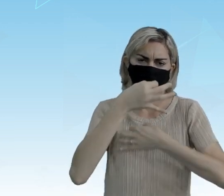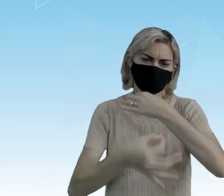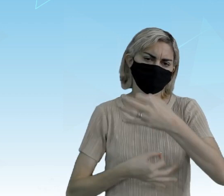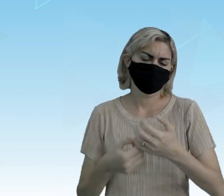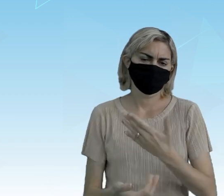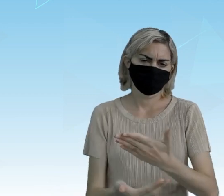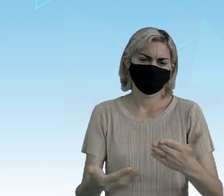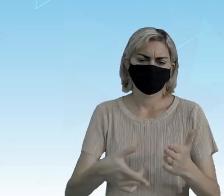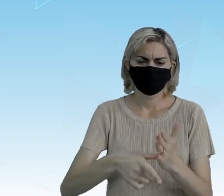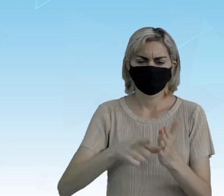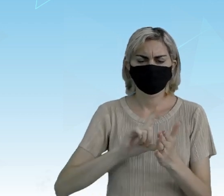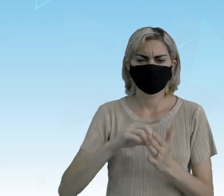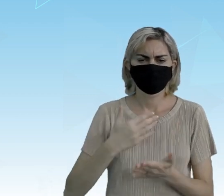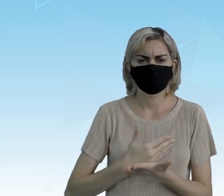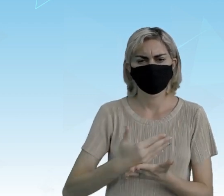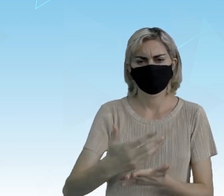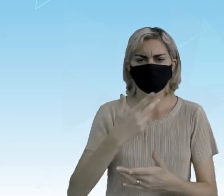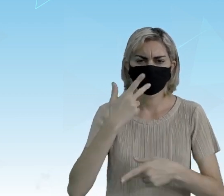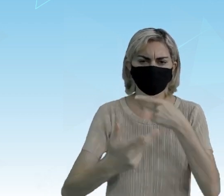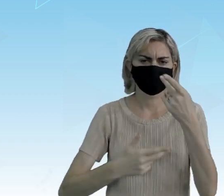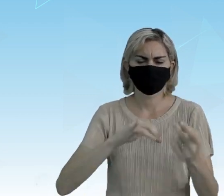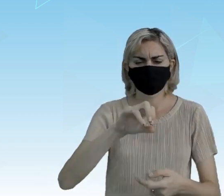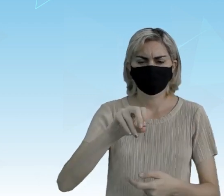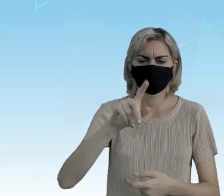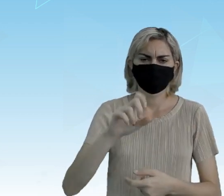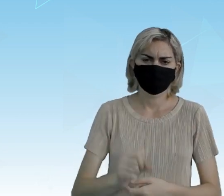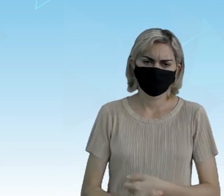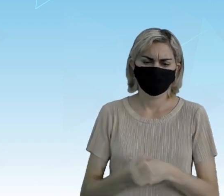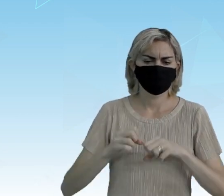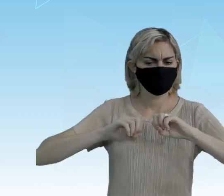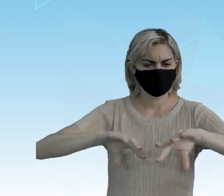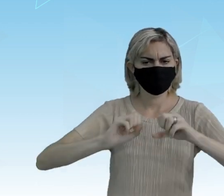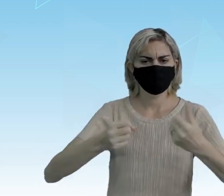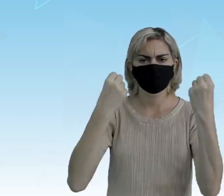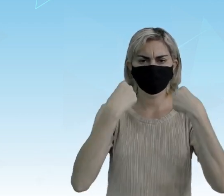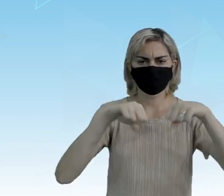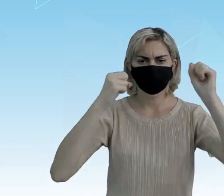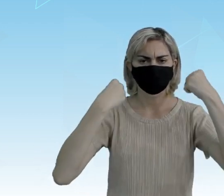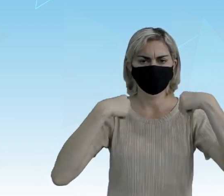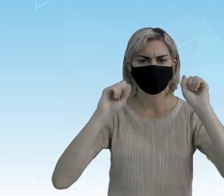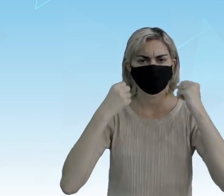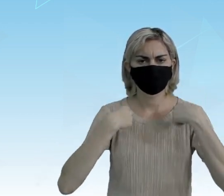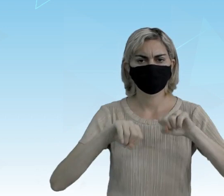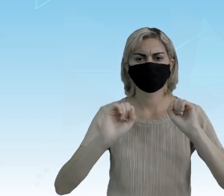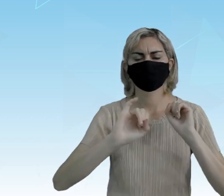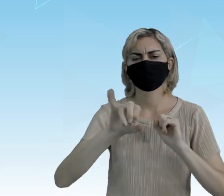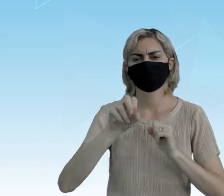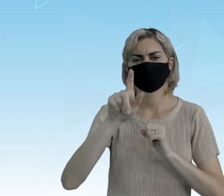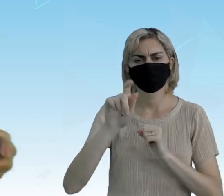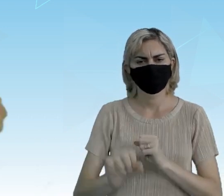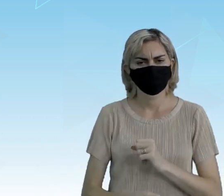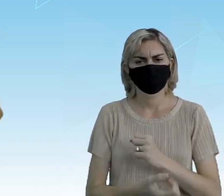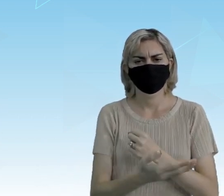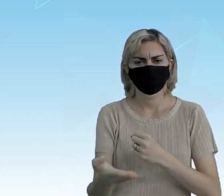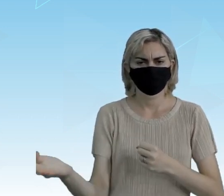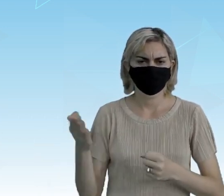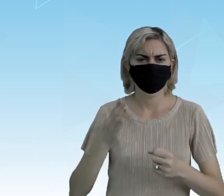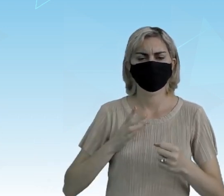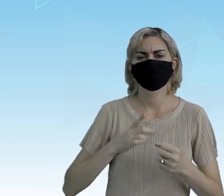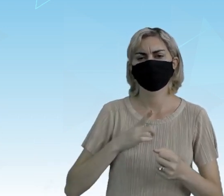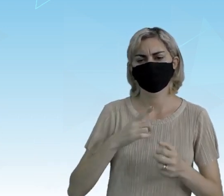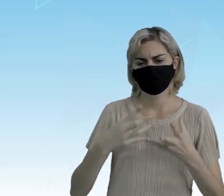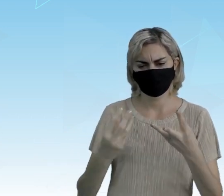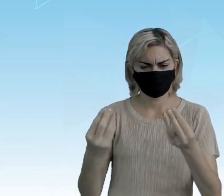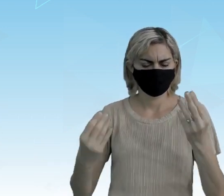vocês antes da gente começar a falar sobre jogos. Porque na aula da educação física, quando a gente fala em jogos, eu sei que a galerinha